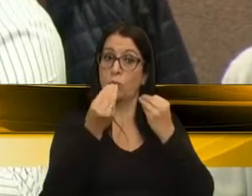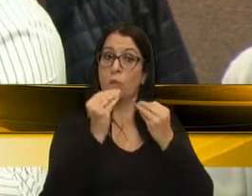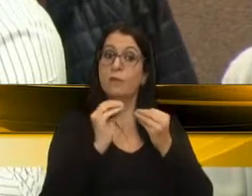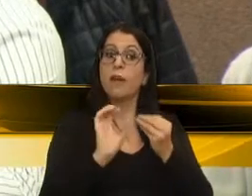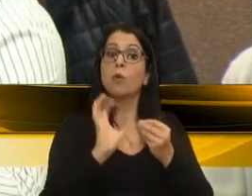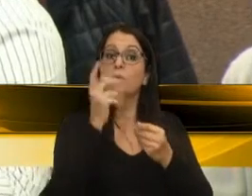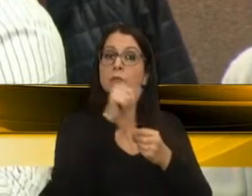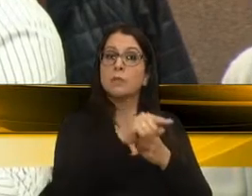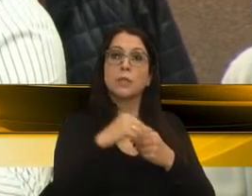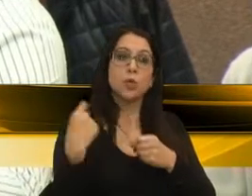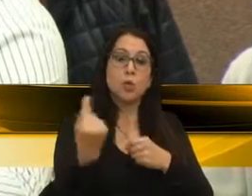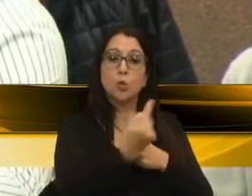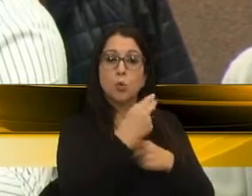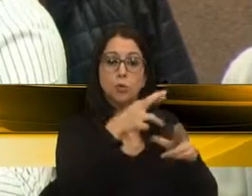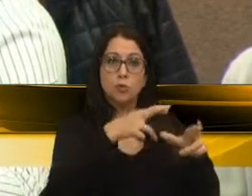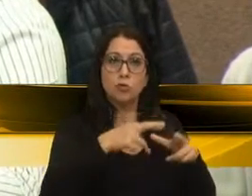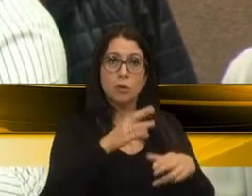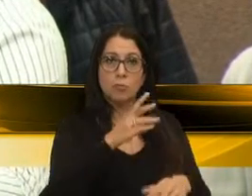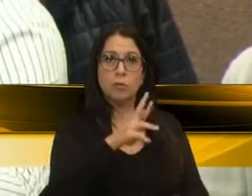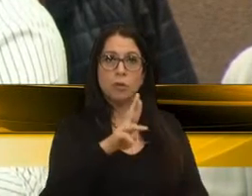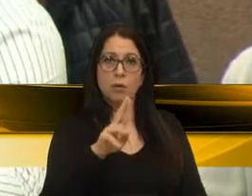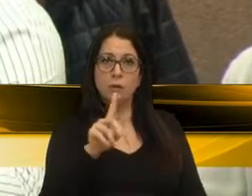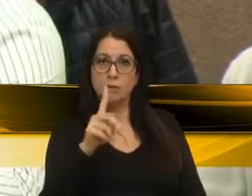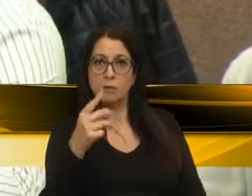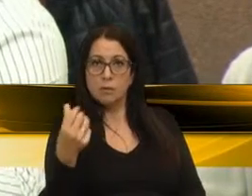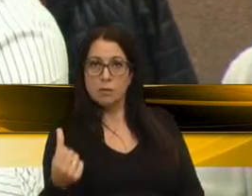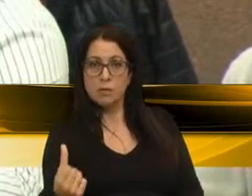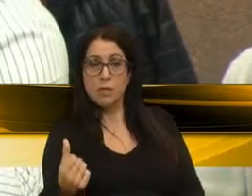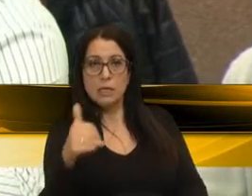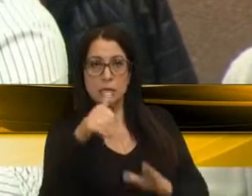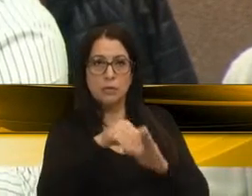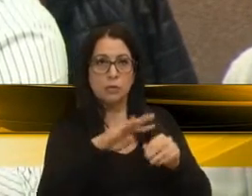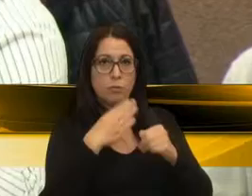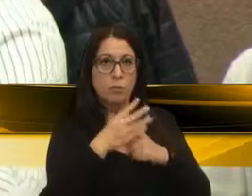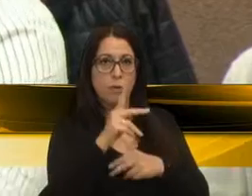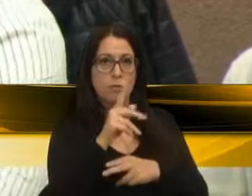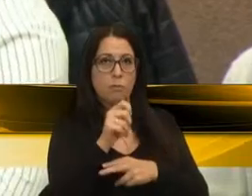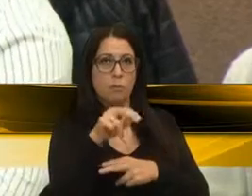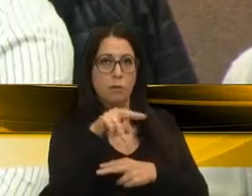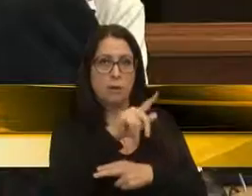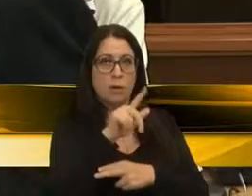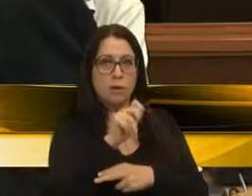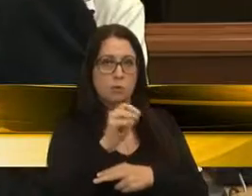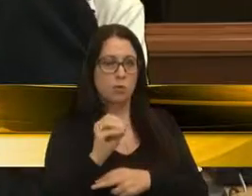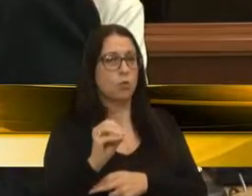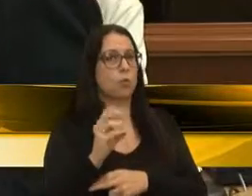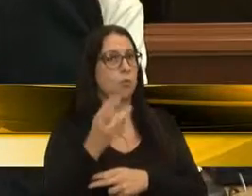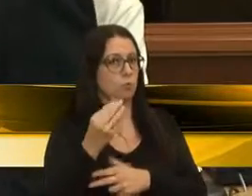vai causar em toda aquela região da BR-116 e dentro do bairro Panassolo é muito grande.